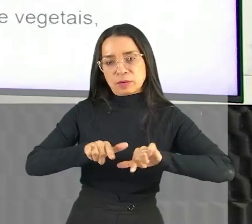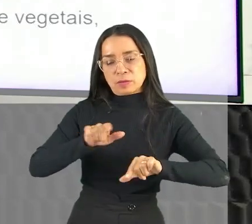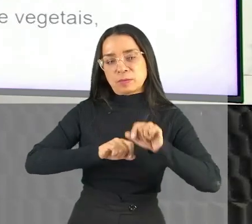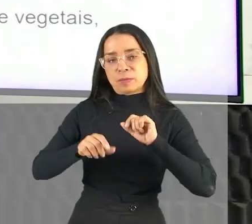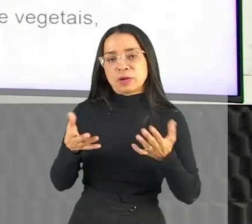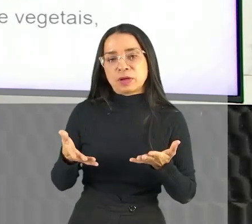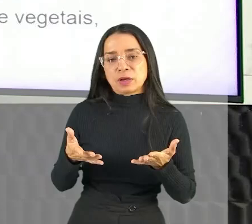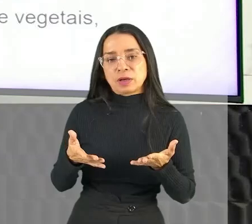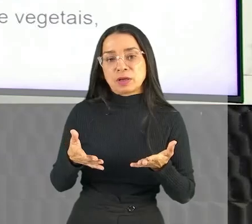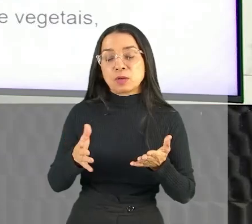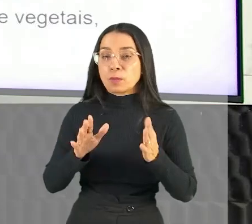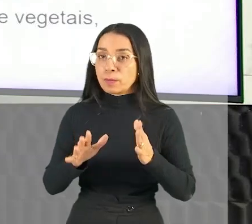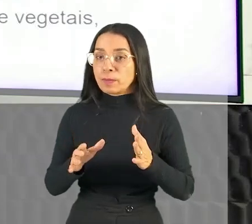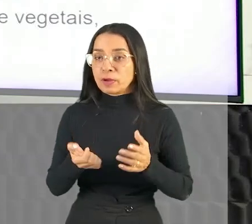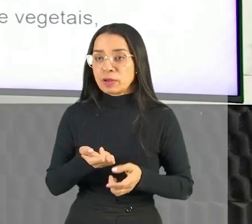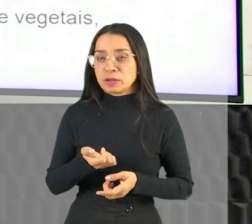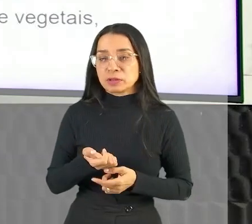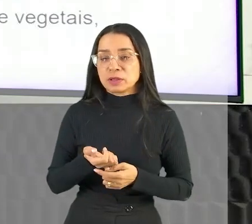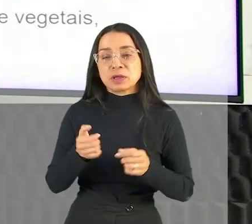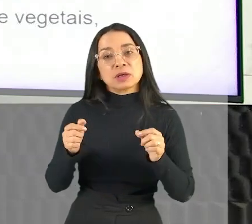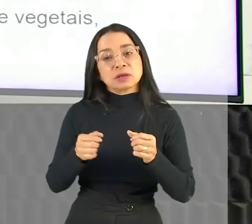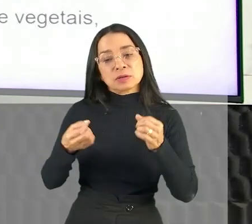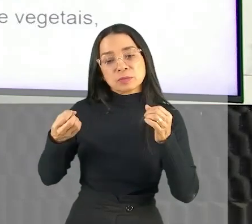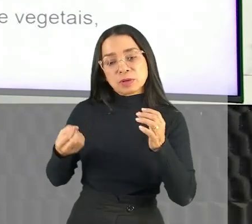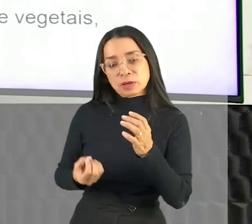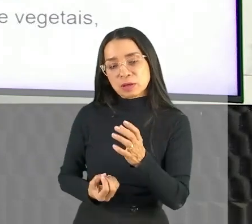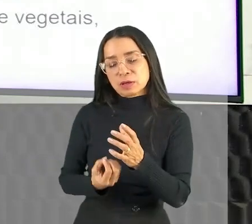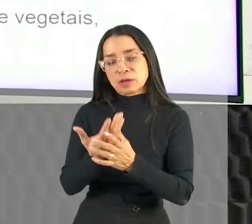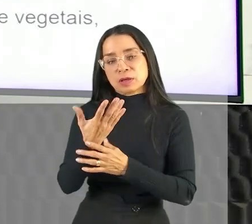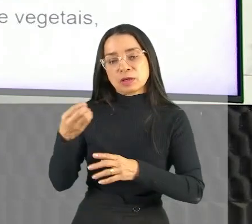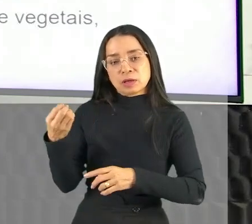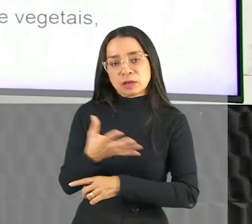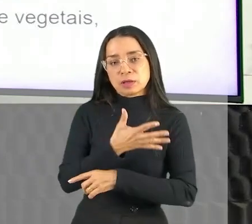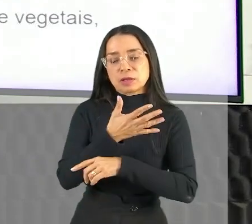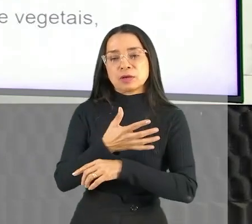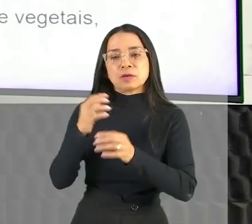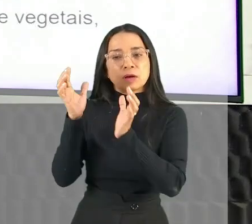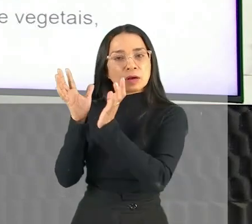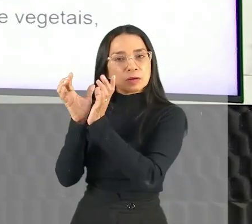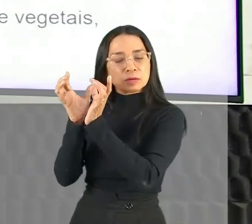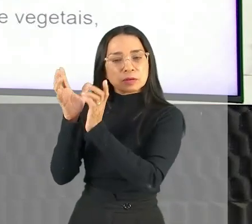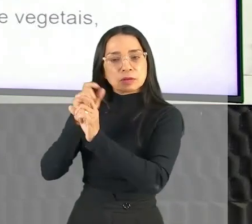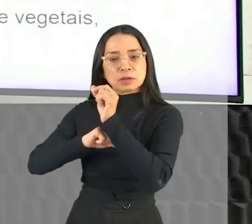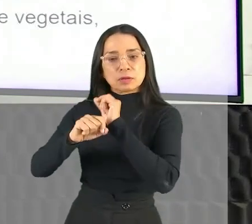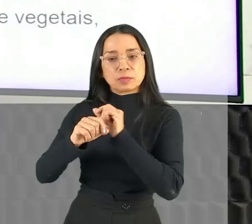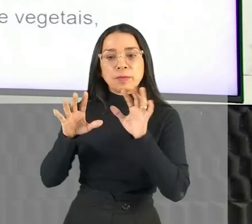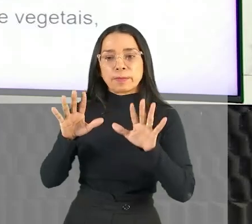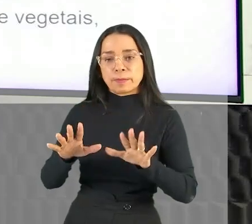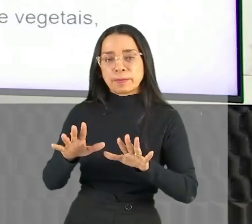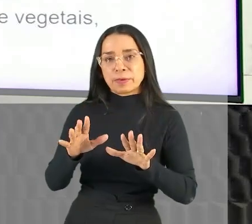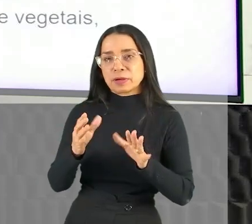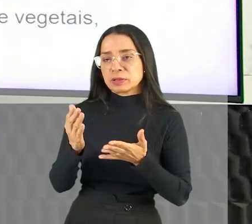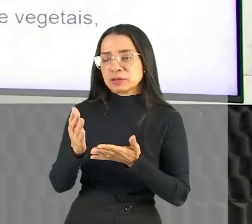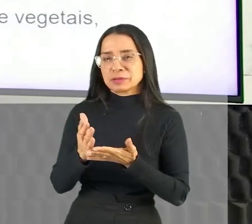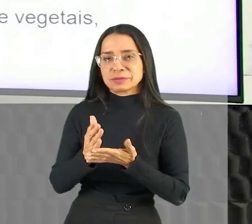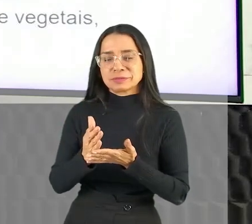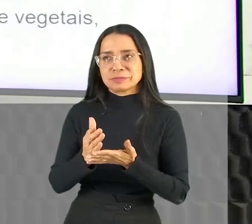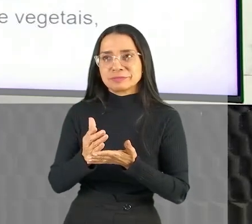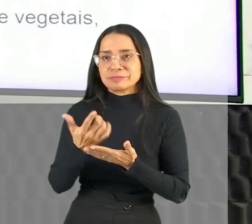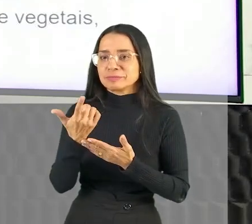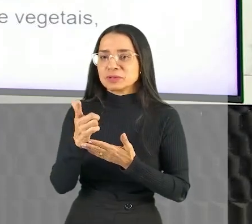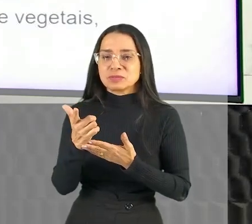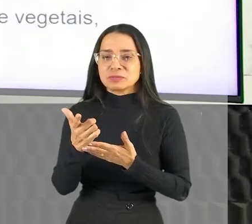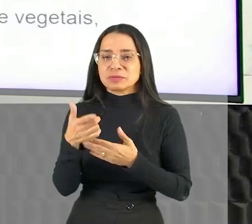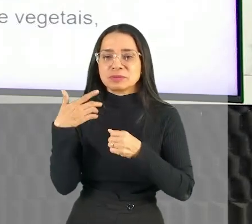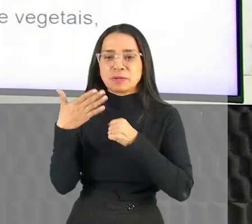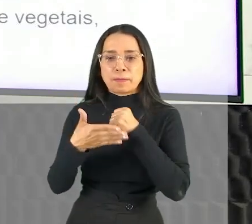têm embasamento científico e o consenso dos nutricionistas é que deve ser priorizada uma